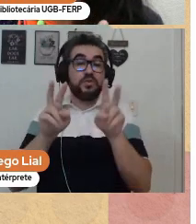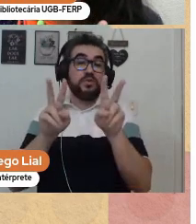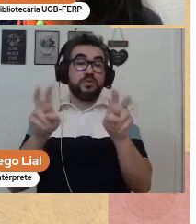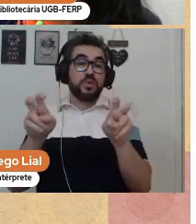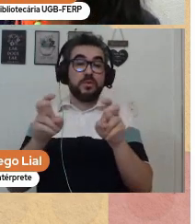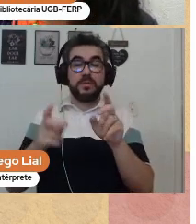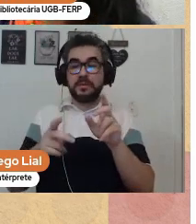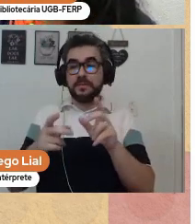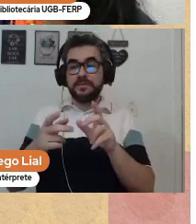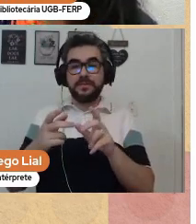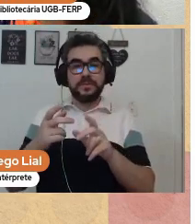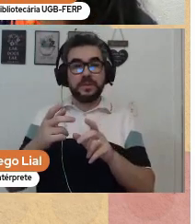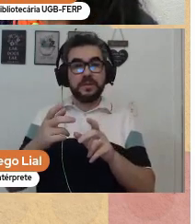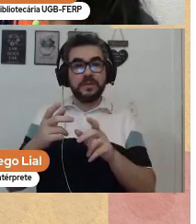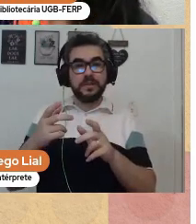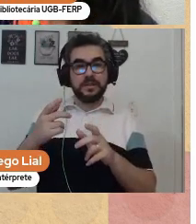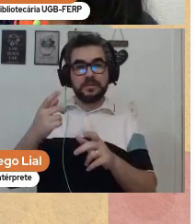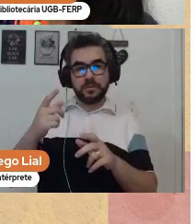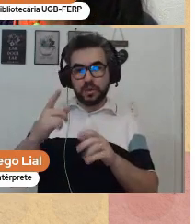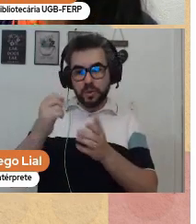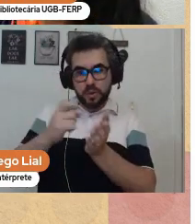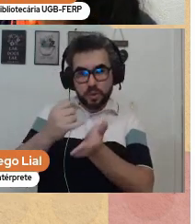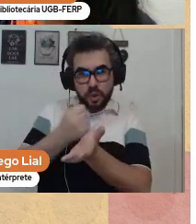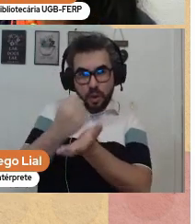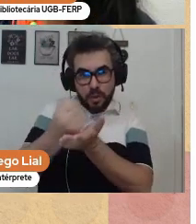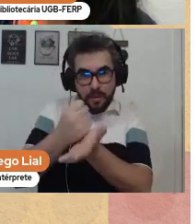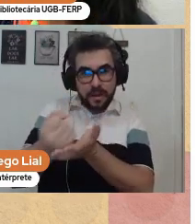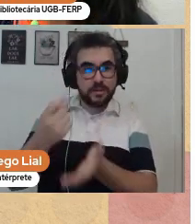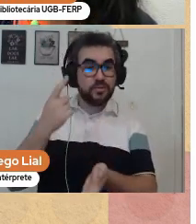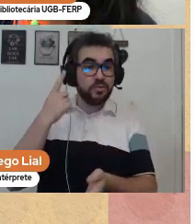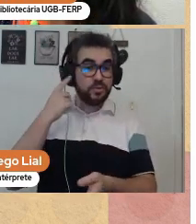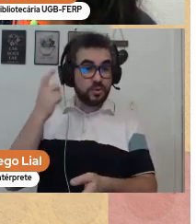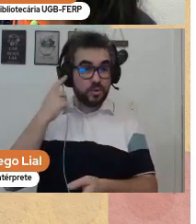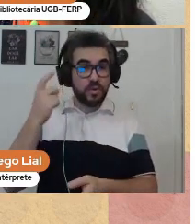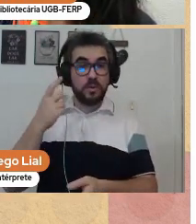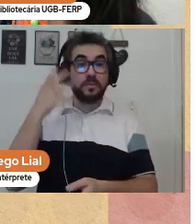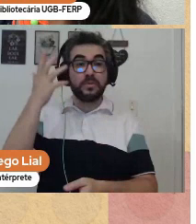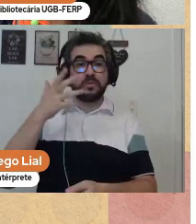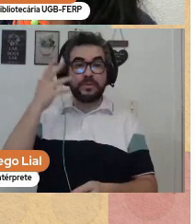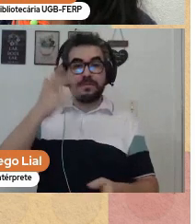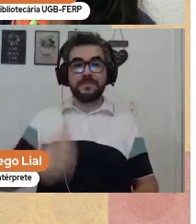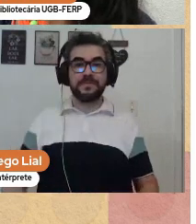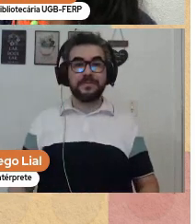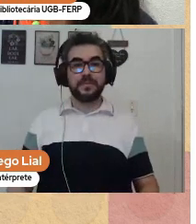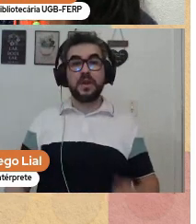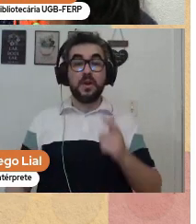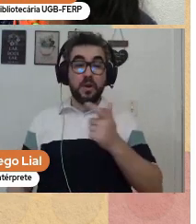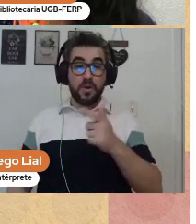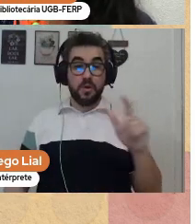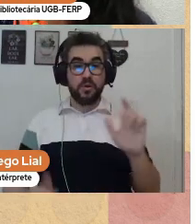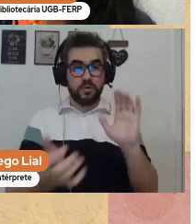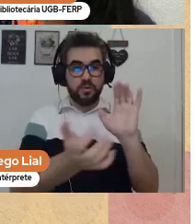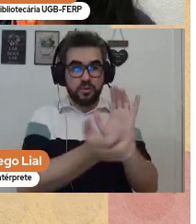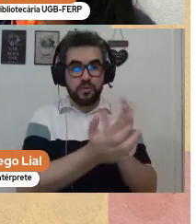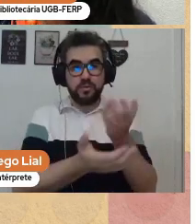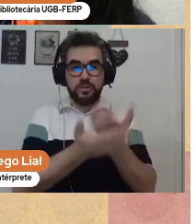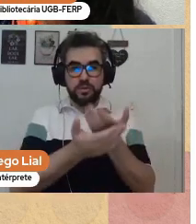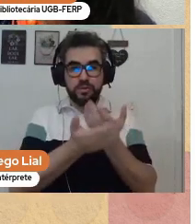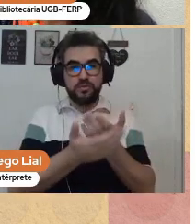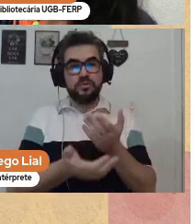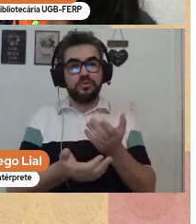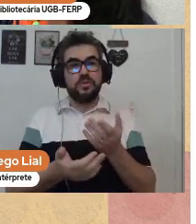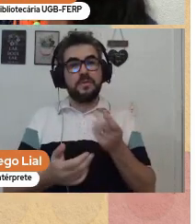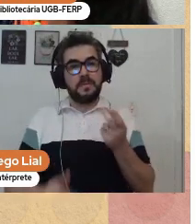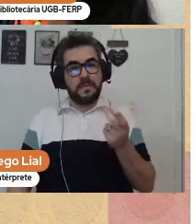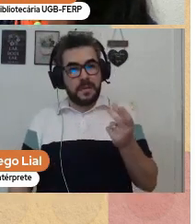abordagens diferentes. E o grupo de estudo de preservação audiovisual e sonoro da Rede Nacional de Serviços de Preservação Digital, da Rede